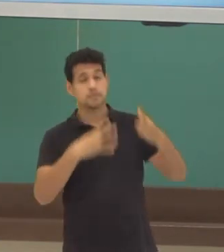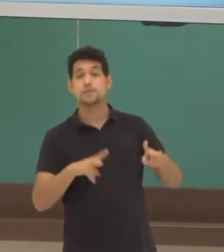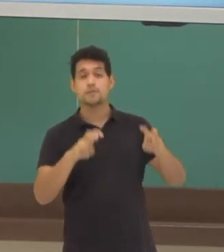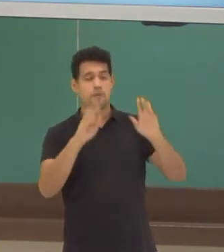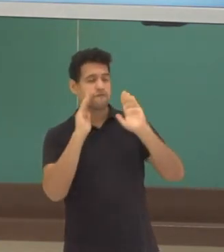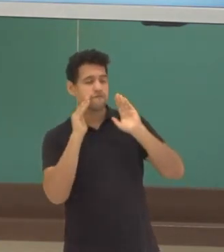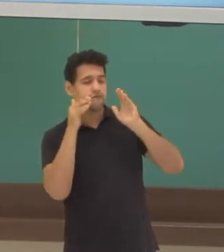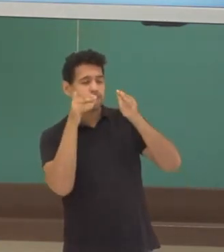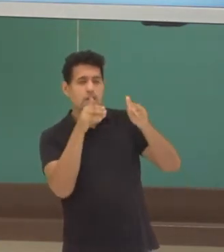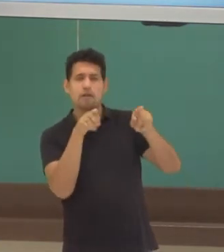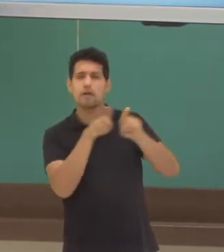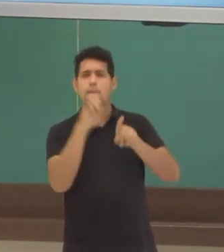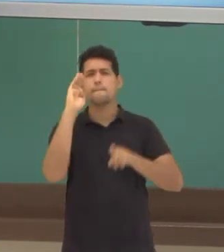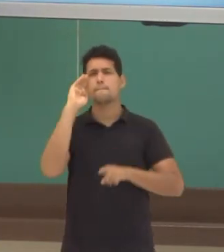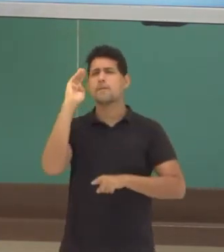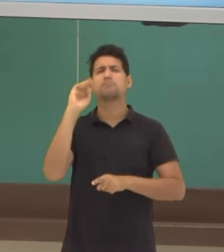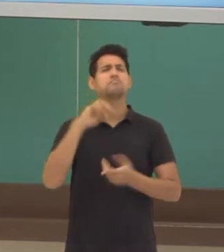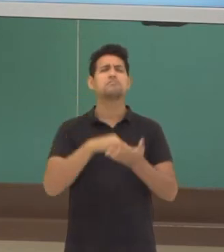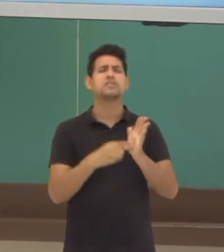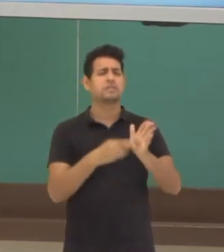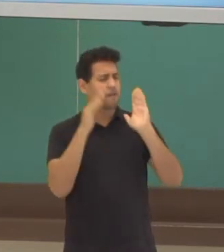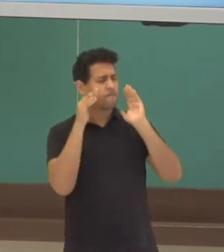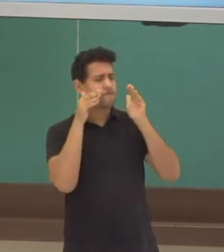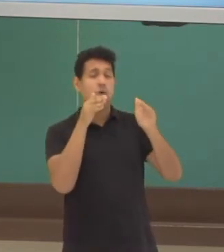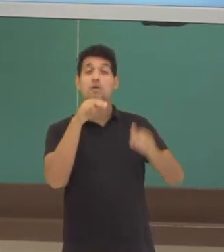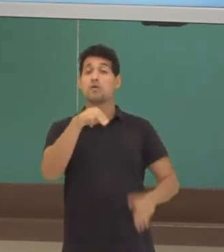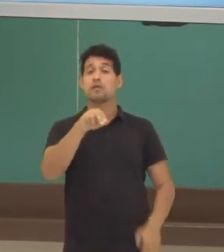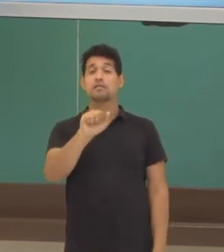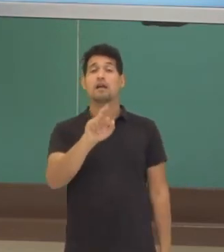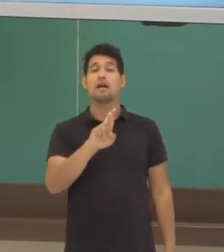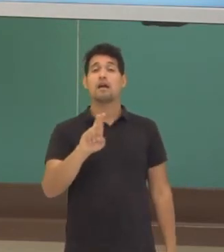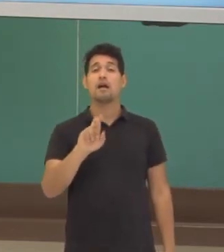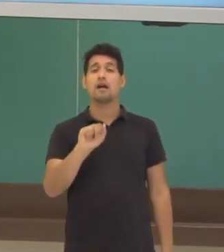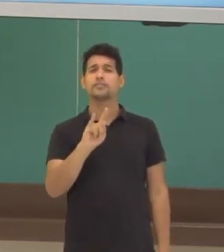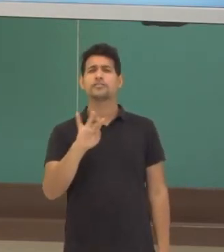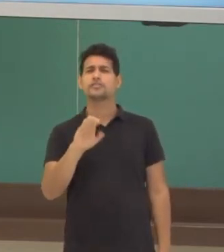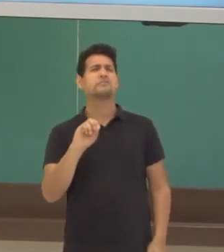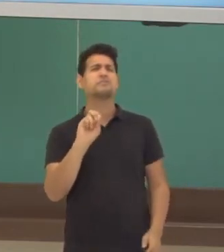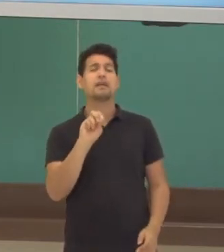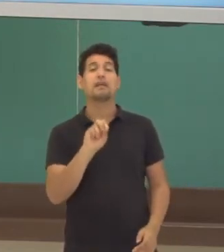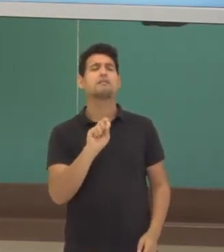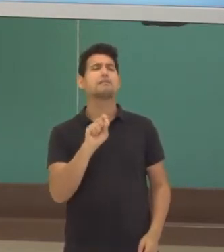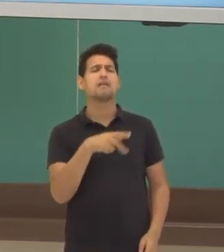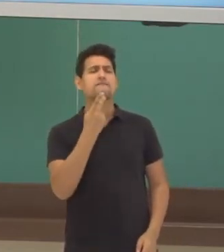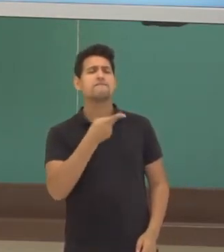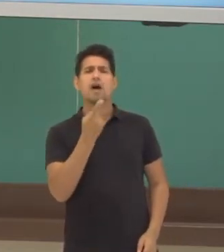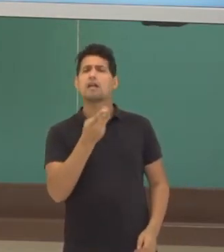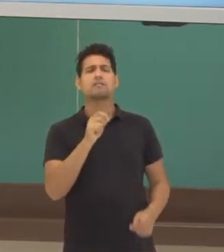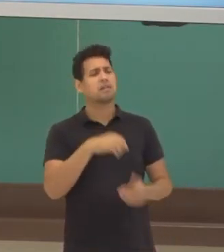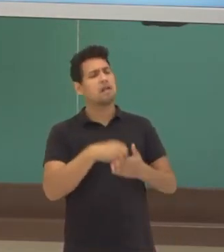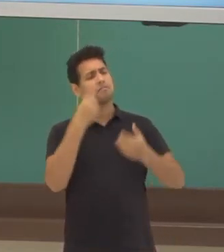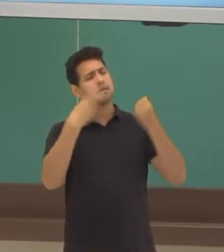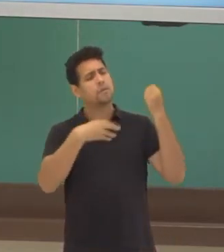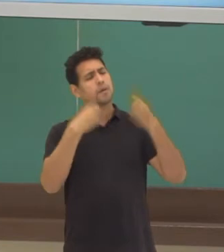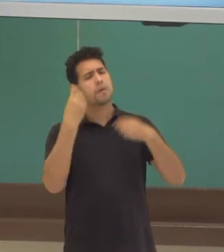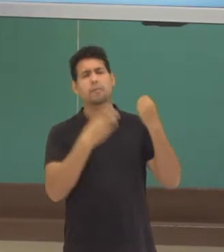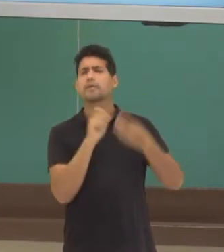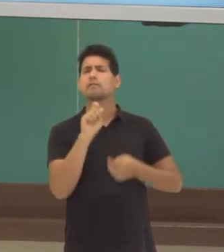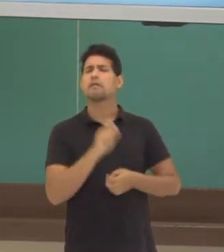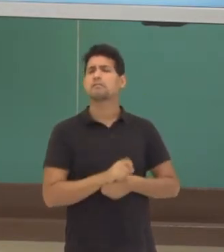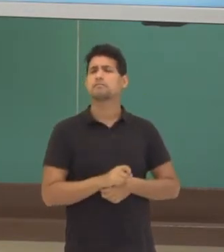no texto, né? E outras vezes nós temos que um pouquinho mais, né, forçar um pouquinho a nossa memória, refletir e